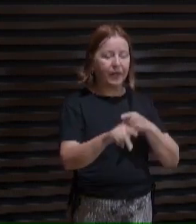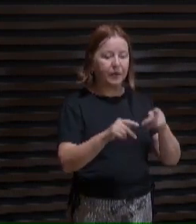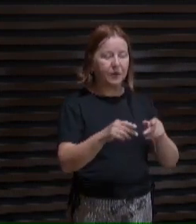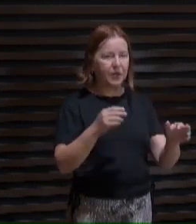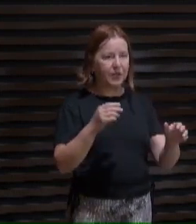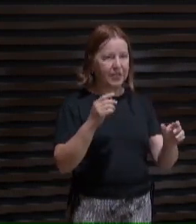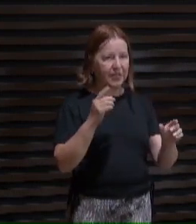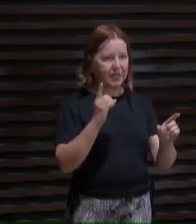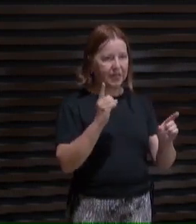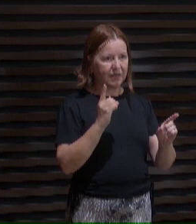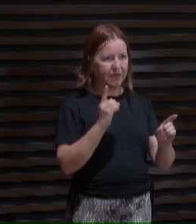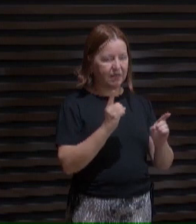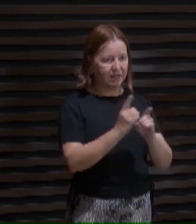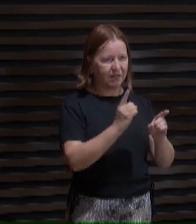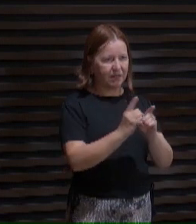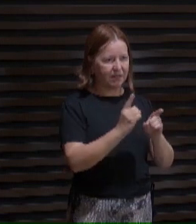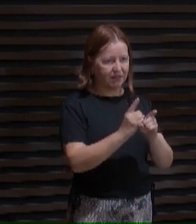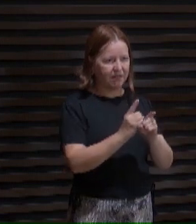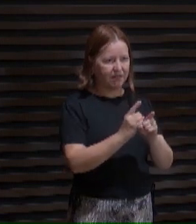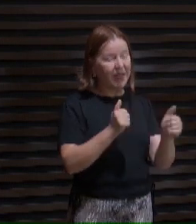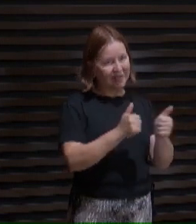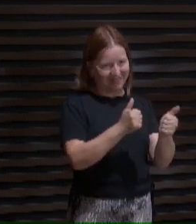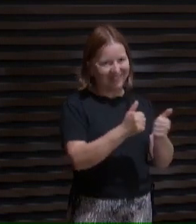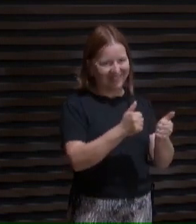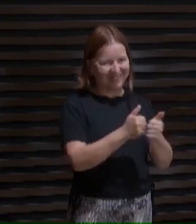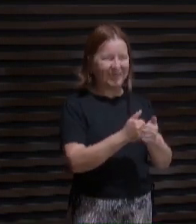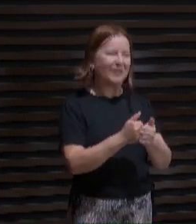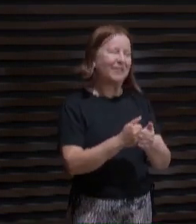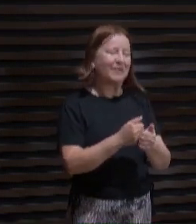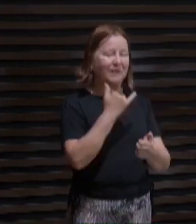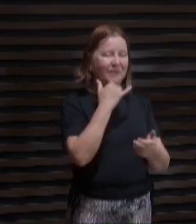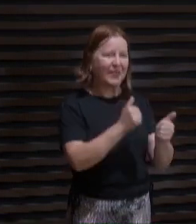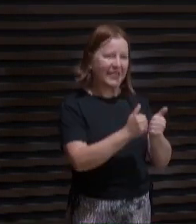seguiram-no, muitas multidões, e